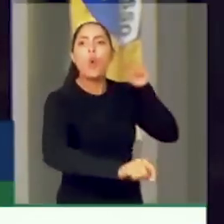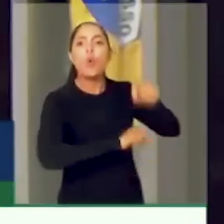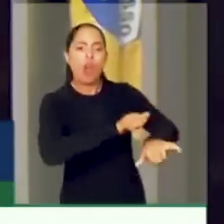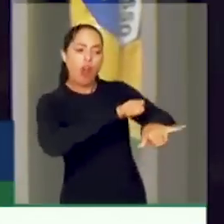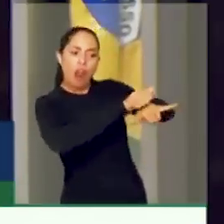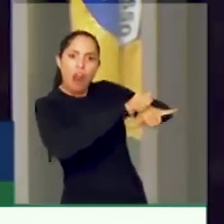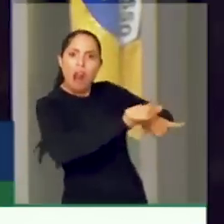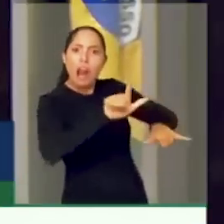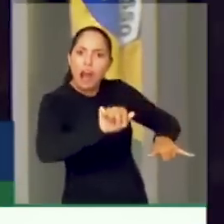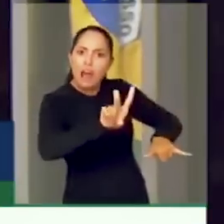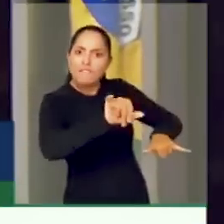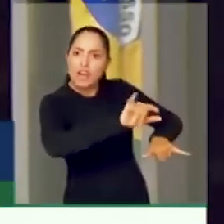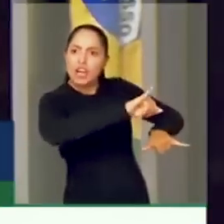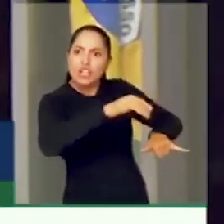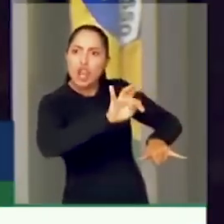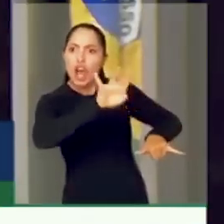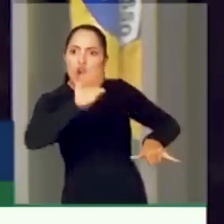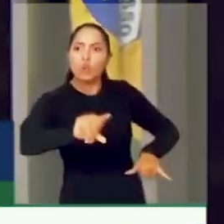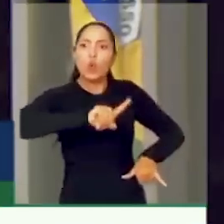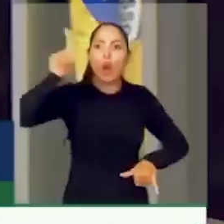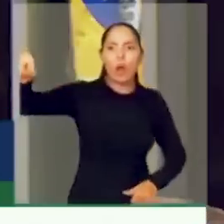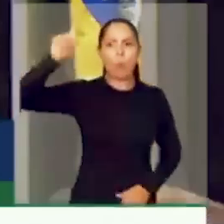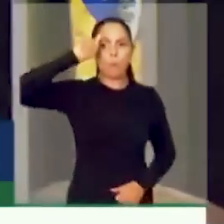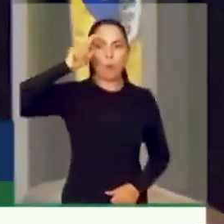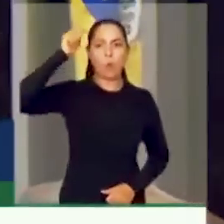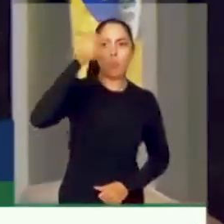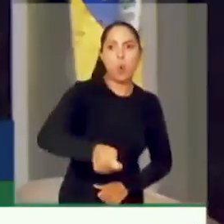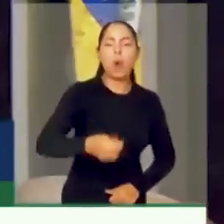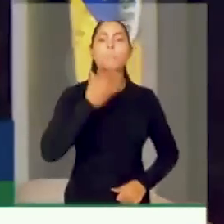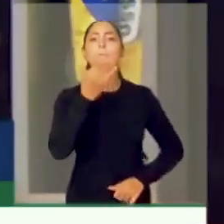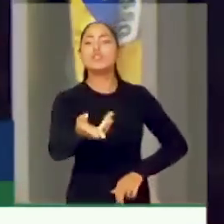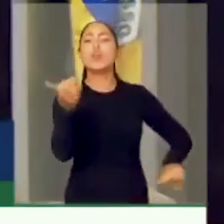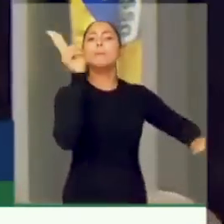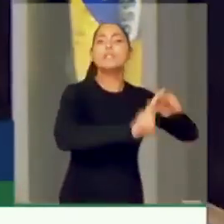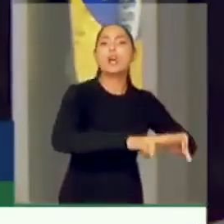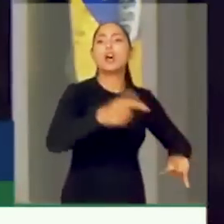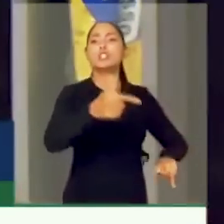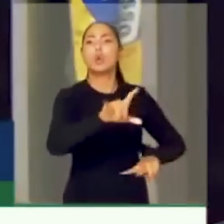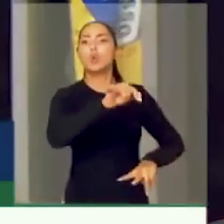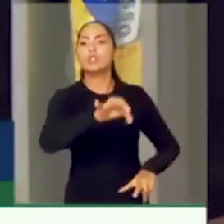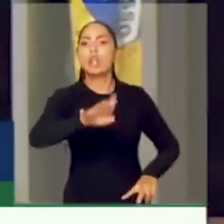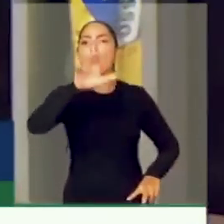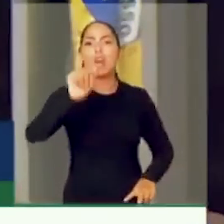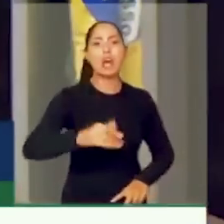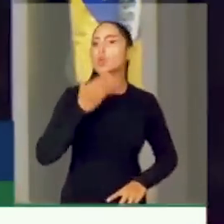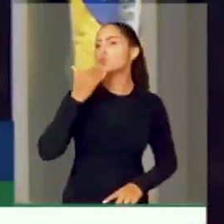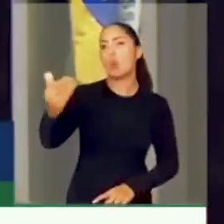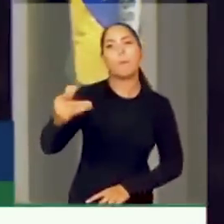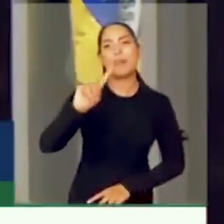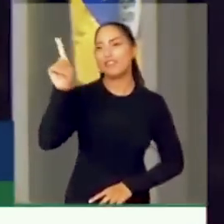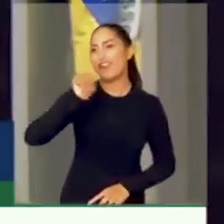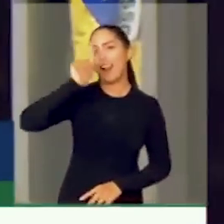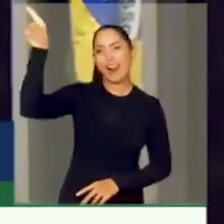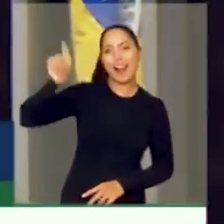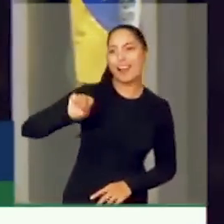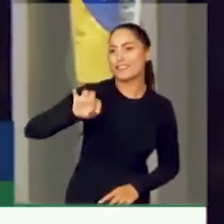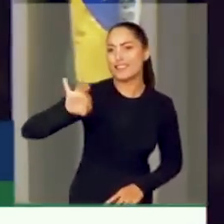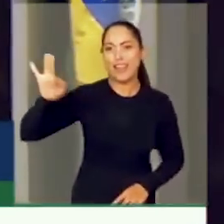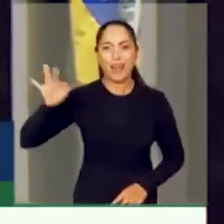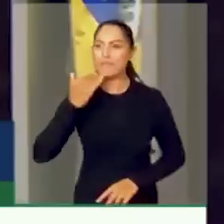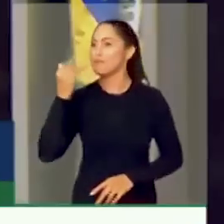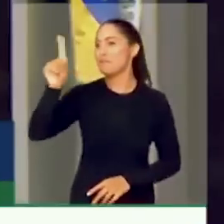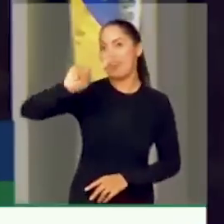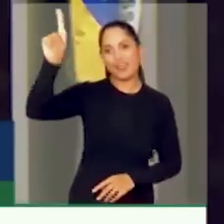Jato, pedi COAF pro Moro, pedi prisão em segunda instância, não pedi eliminar pro Gilmar Mendes no